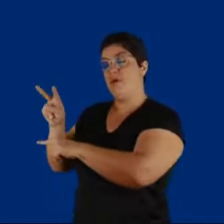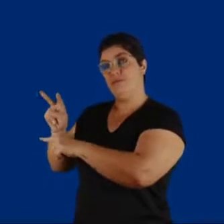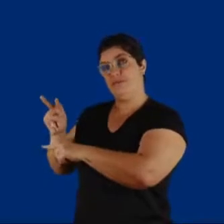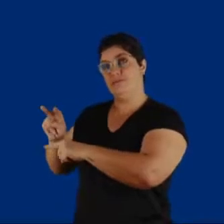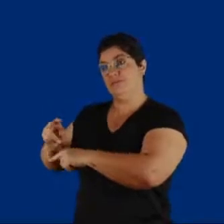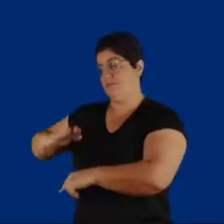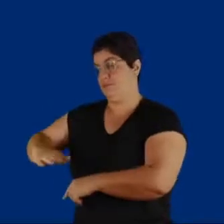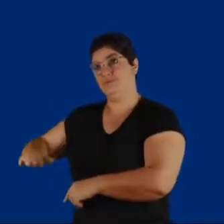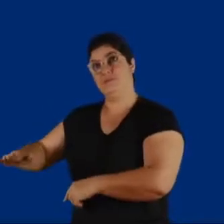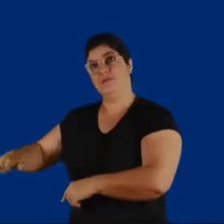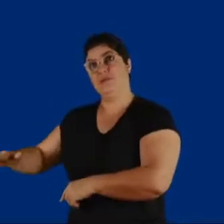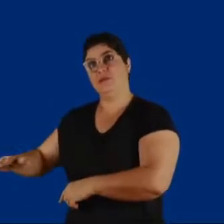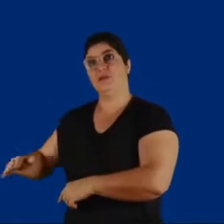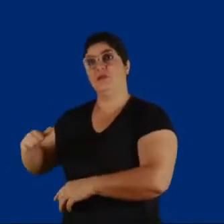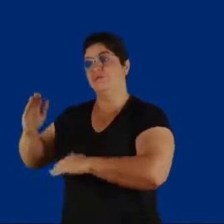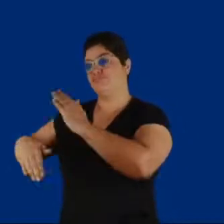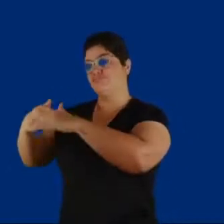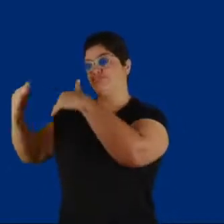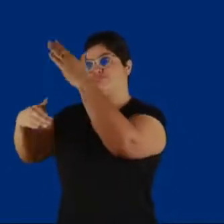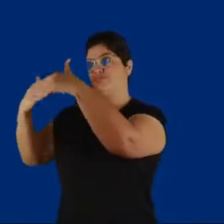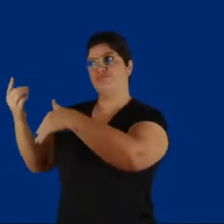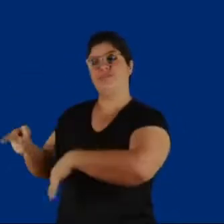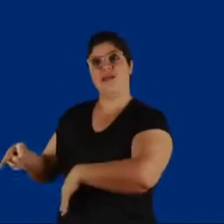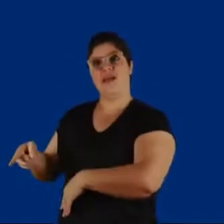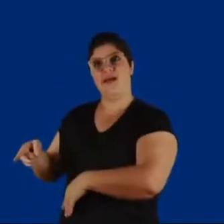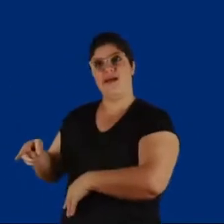as crianças e o desenvolvimento delas.